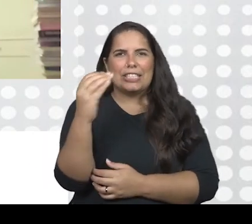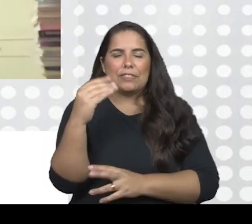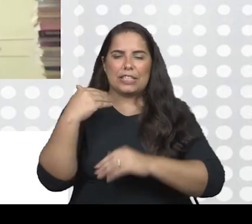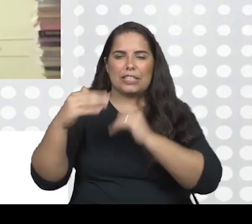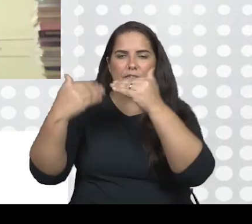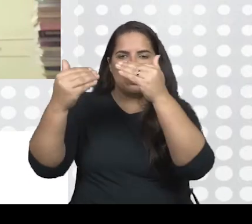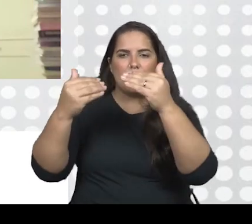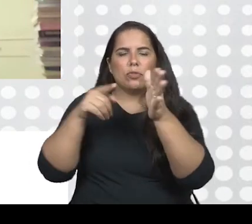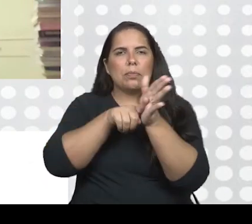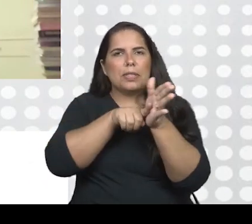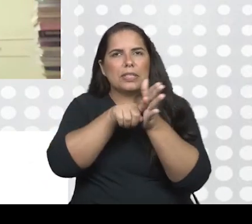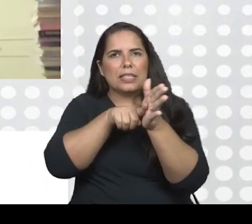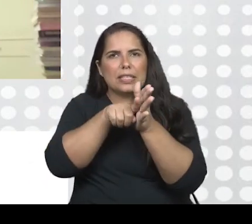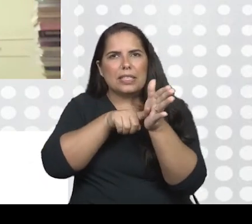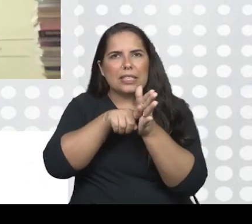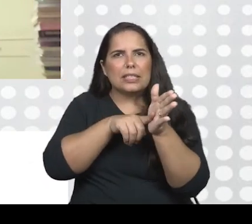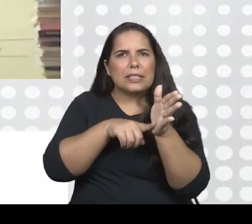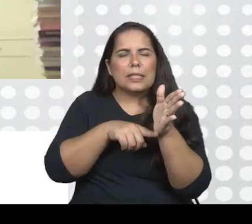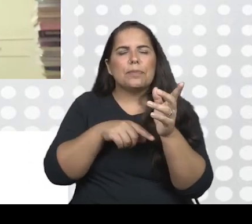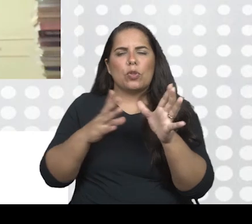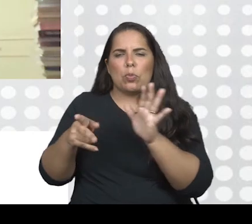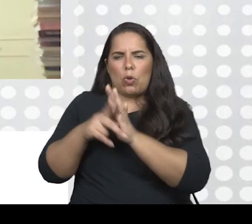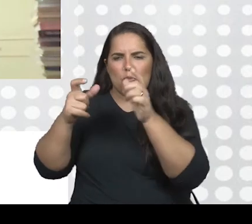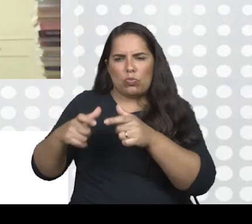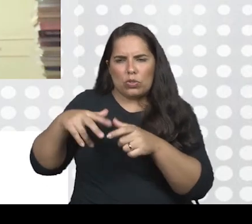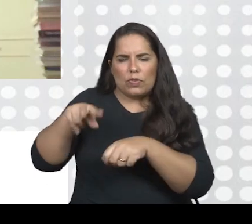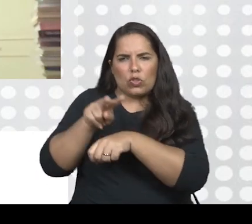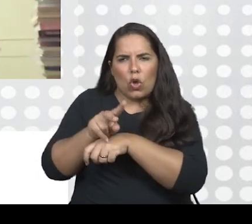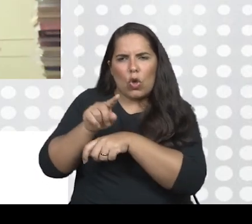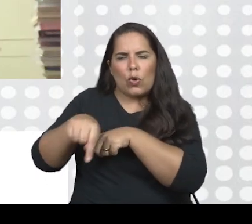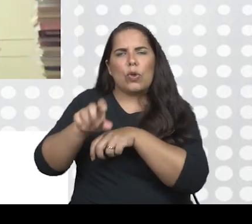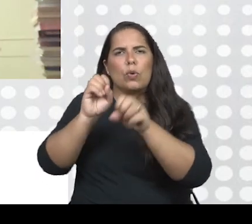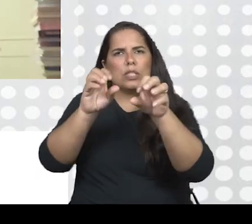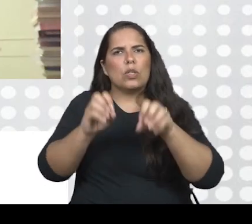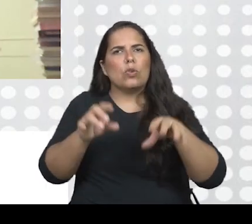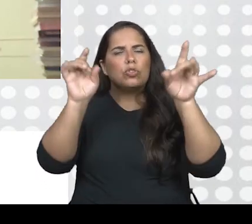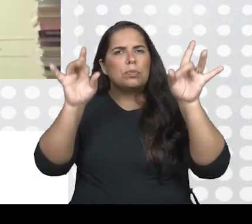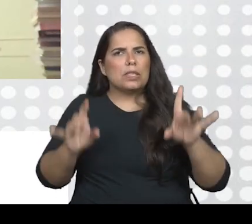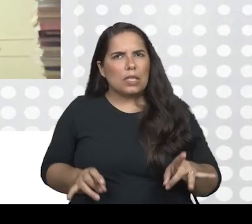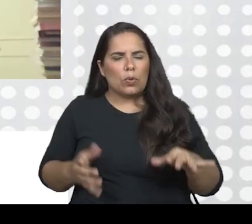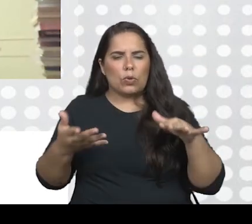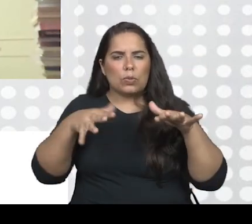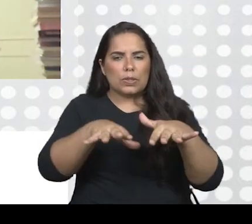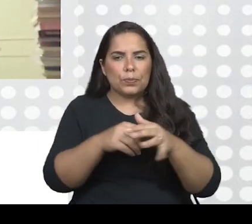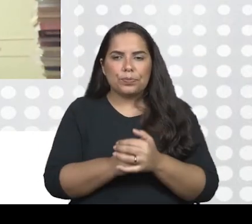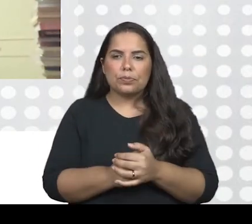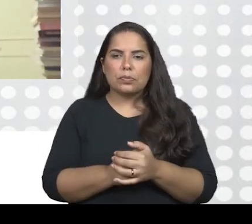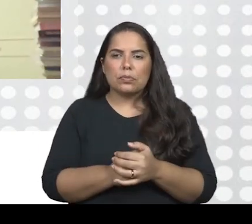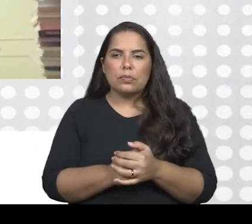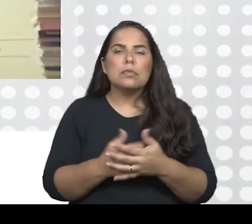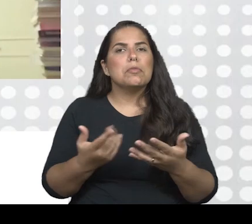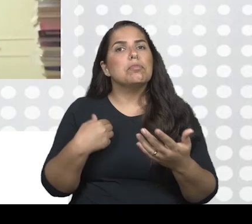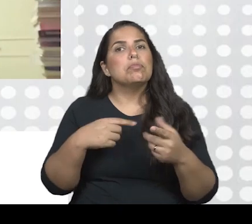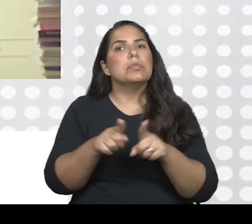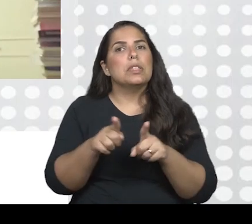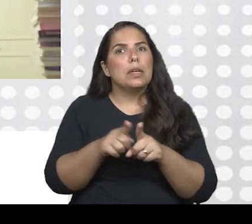o desenvolvimento das pesquisas no próprio observatório de educação especial e inclusão educacional,